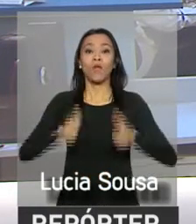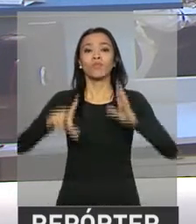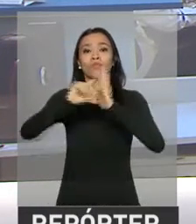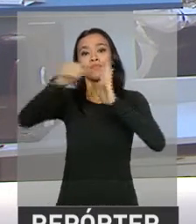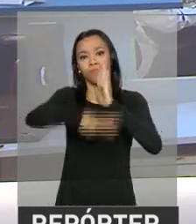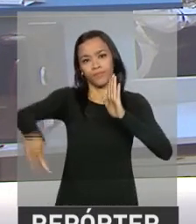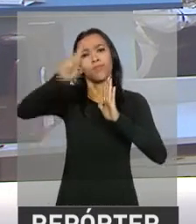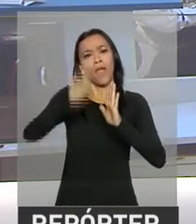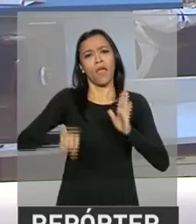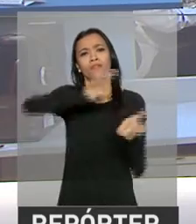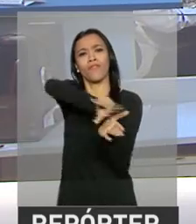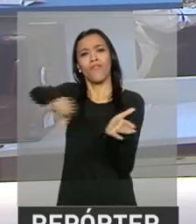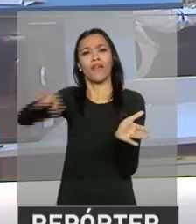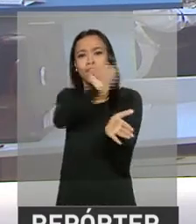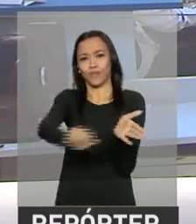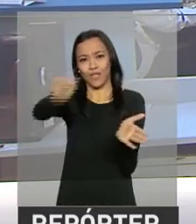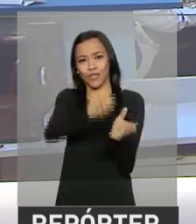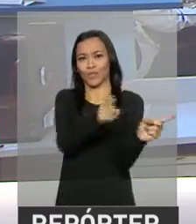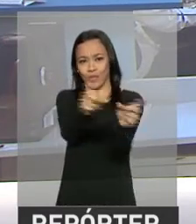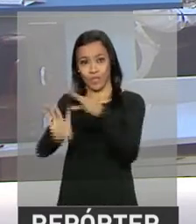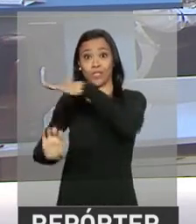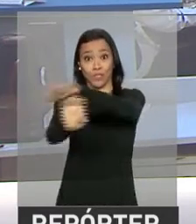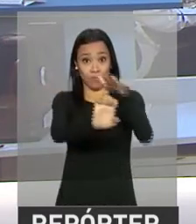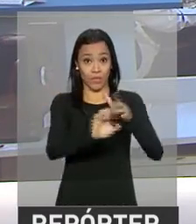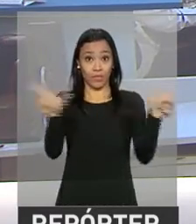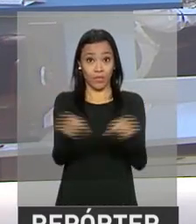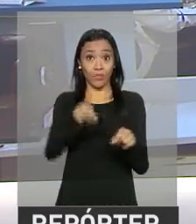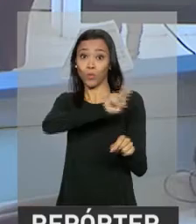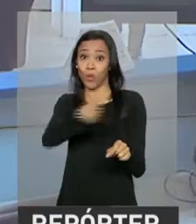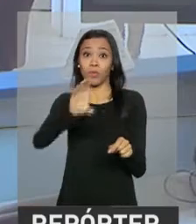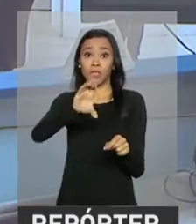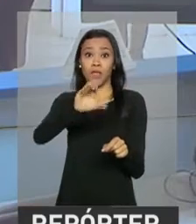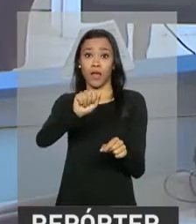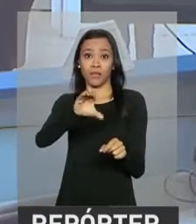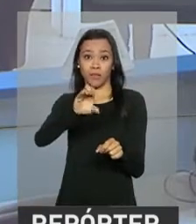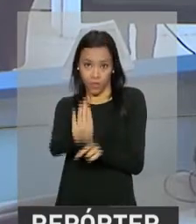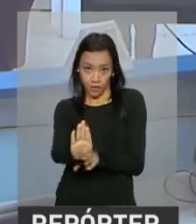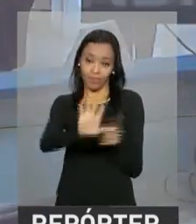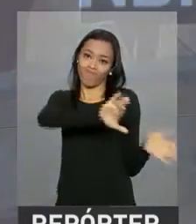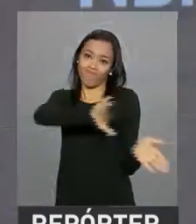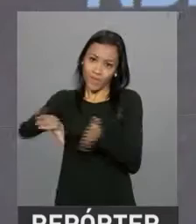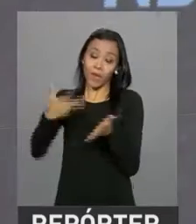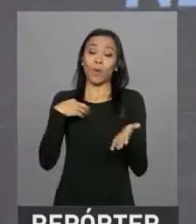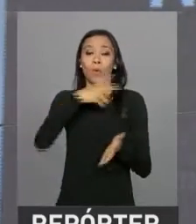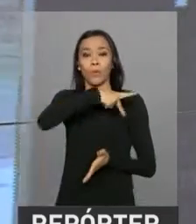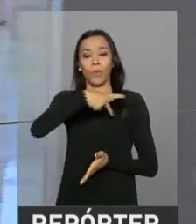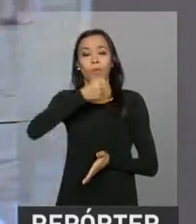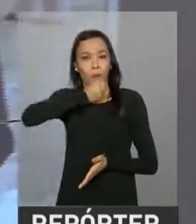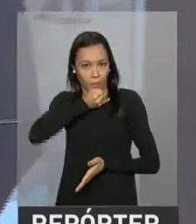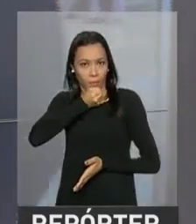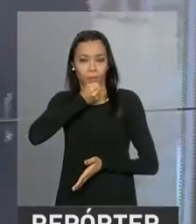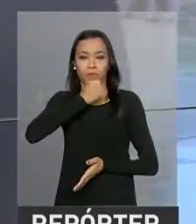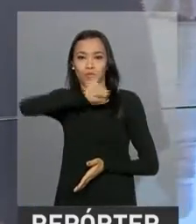da Confederação das Associações Comerciais e Empresariais do Brasil, CACB. O repórter João Pedro Neto está no Palácio do Planalto, vai